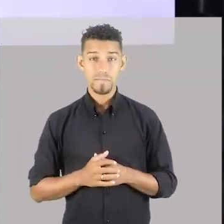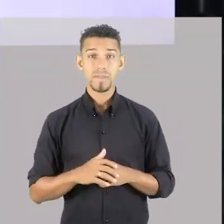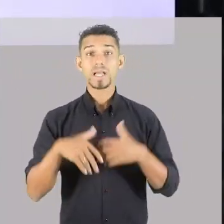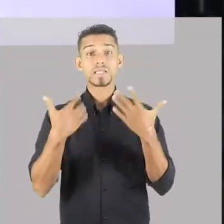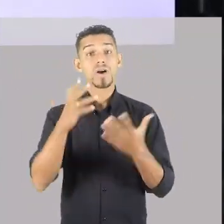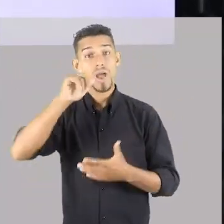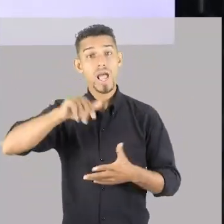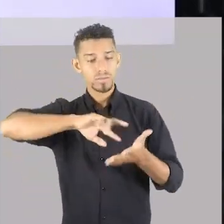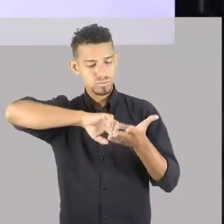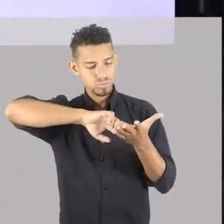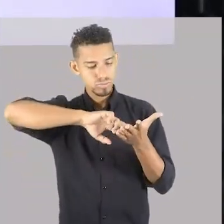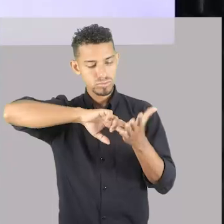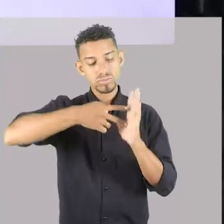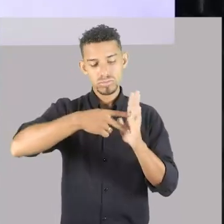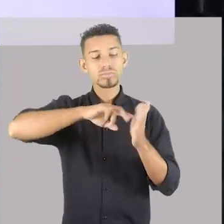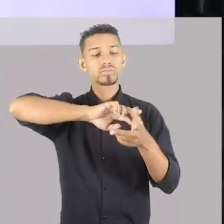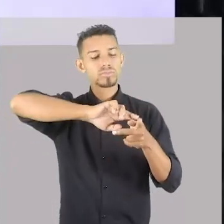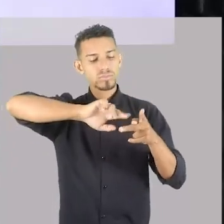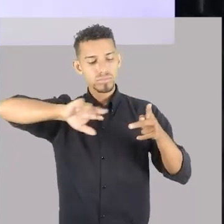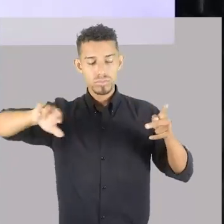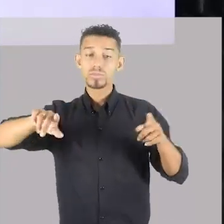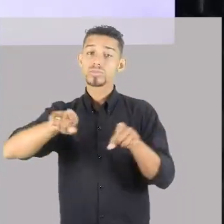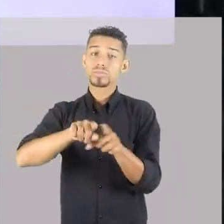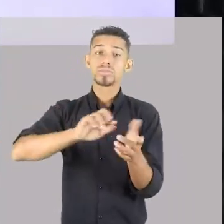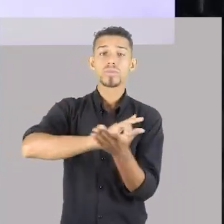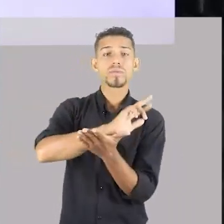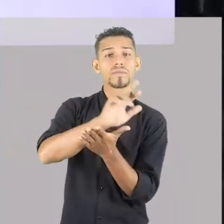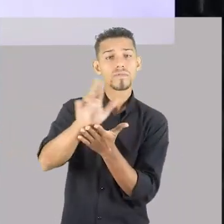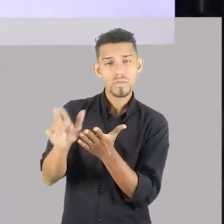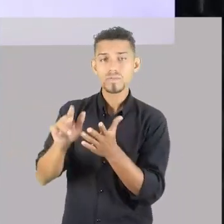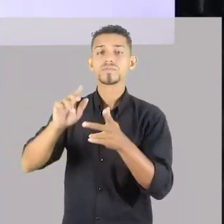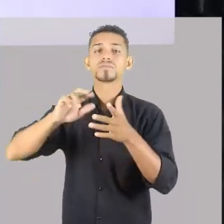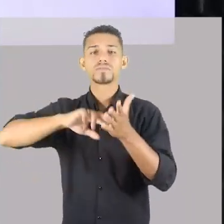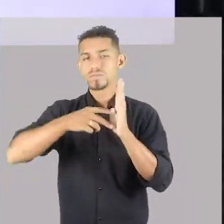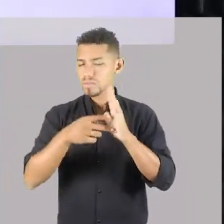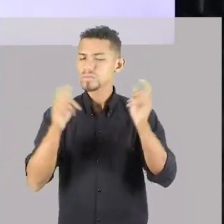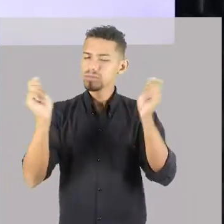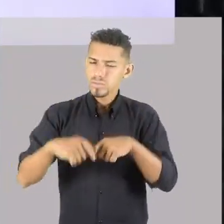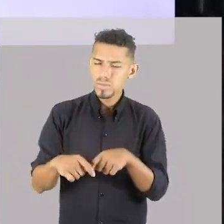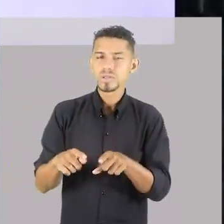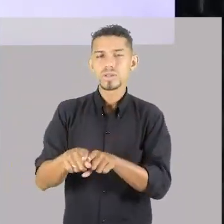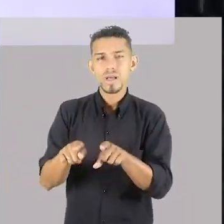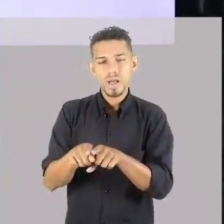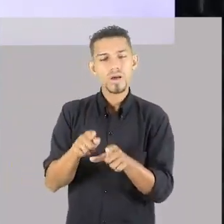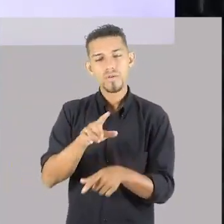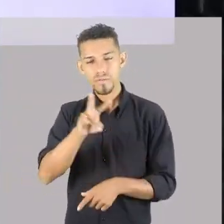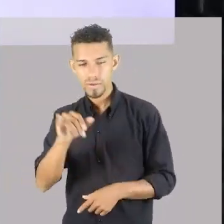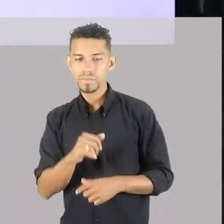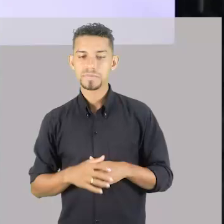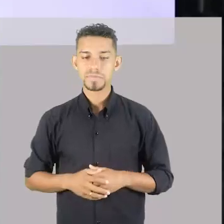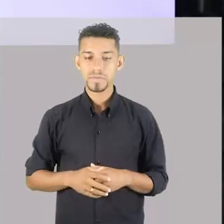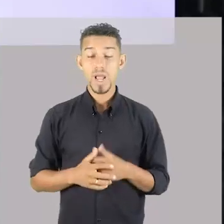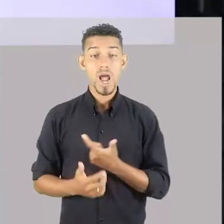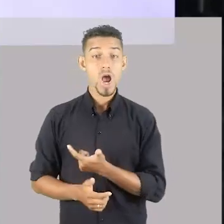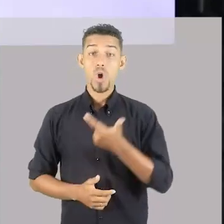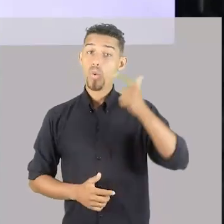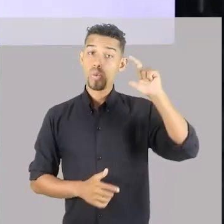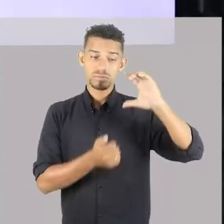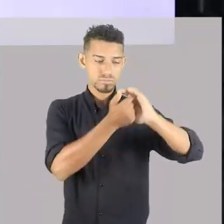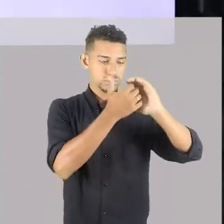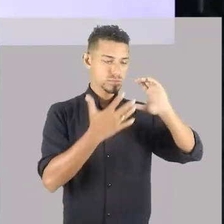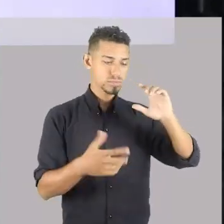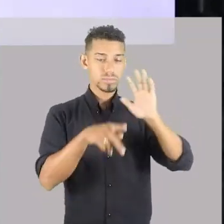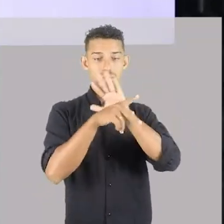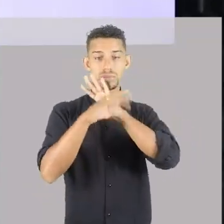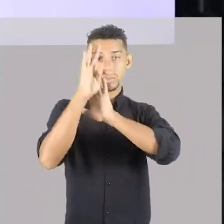é a plurissignificação. Então, todo texto literário, as palavras vão assumir essa plurissignificação. Outra característica do